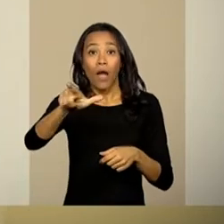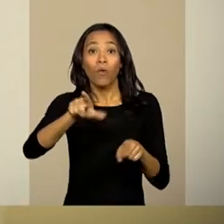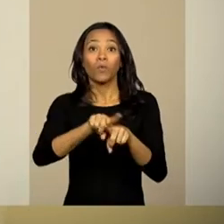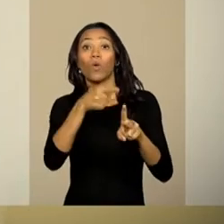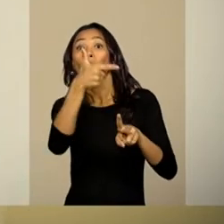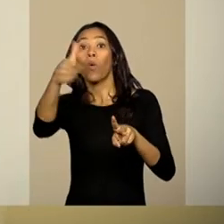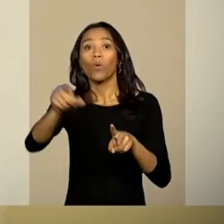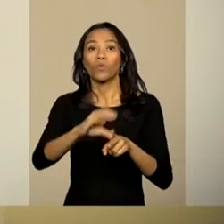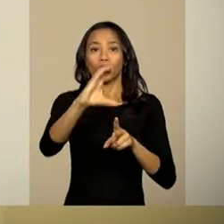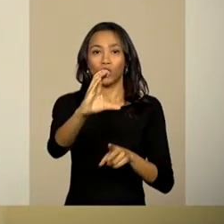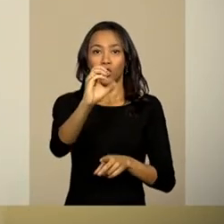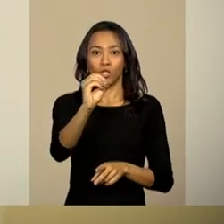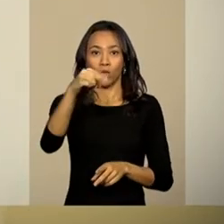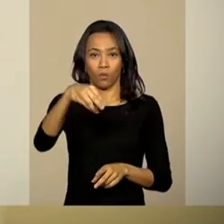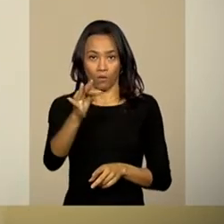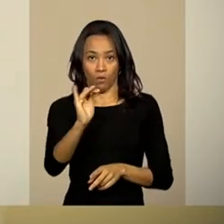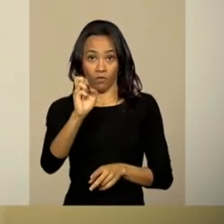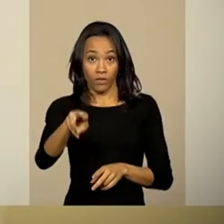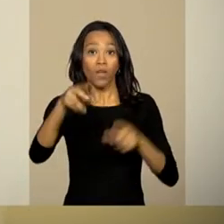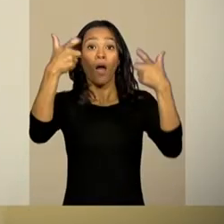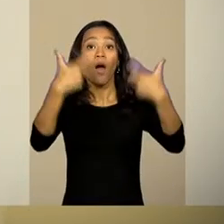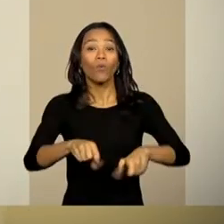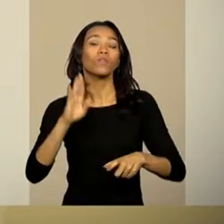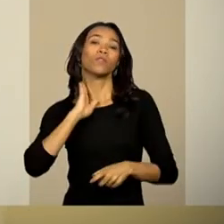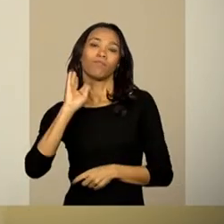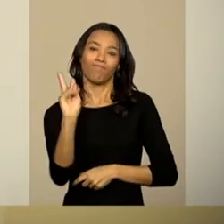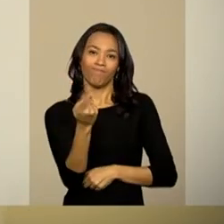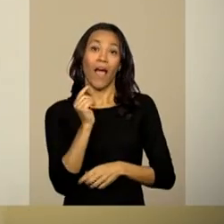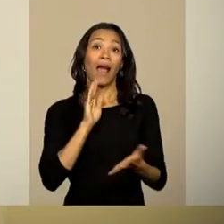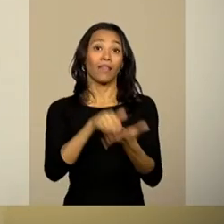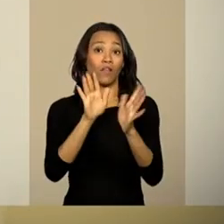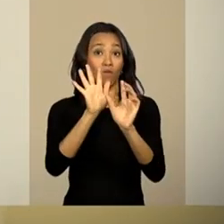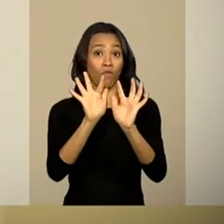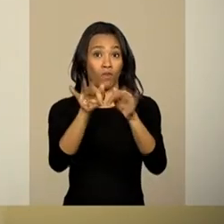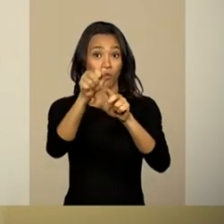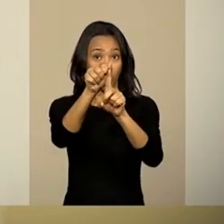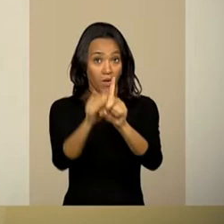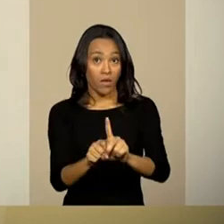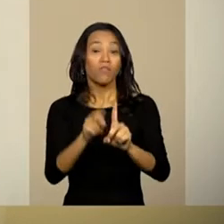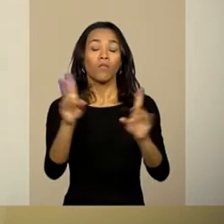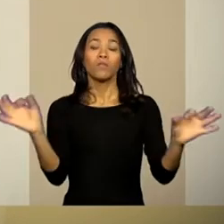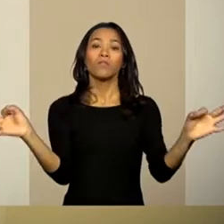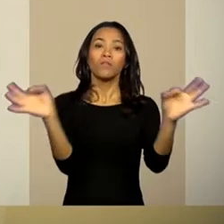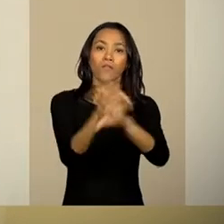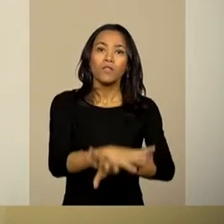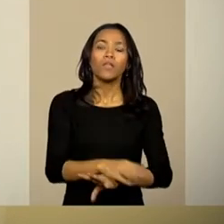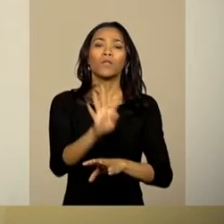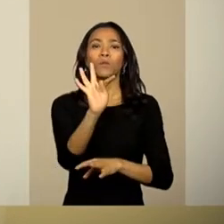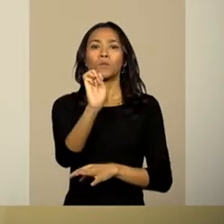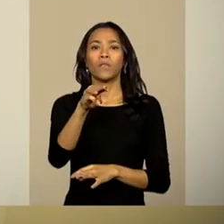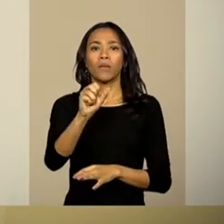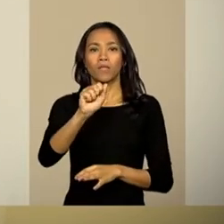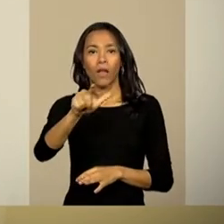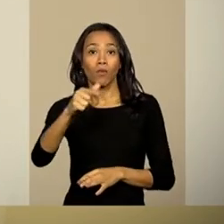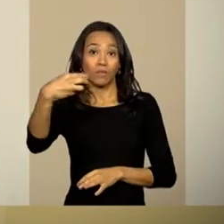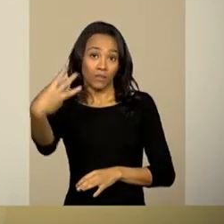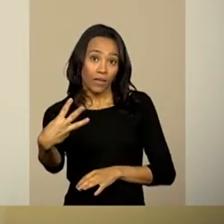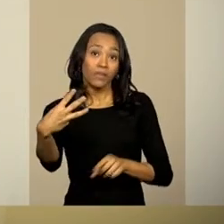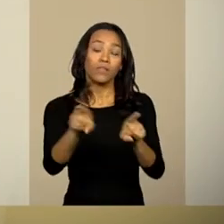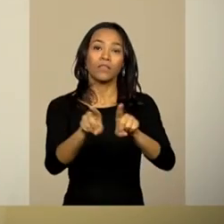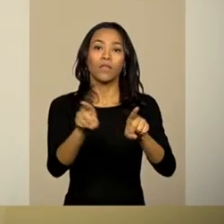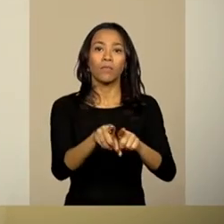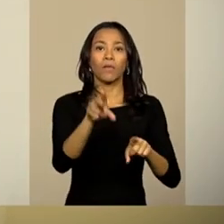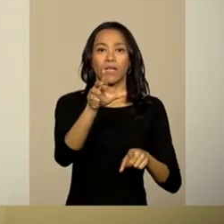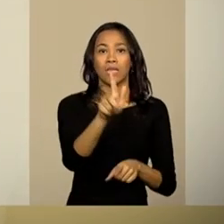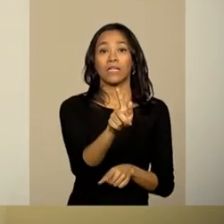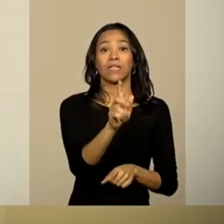aeroporto de Confins, lá em Minas Gerais, até o final do mês, vamos concluir as obras do Terminal 3 no pátio e a reforma do